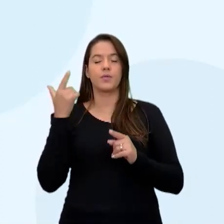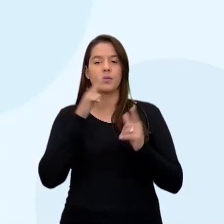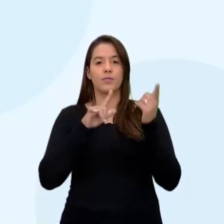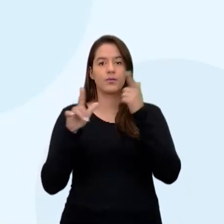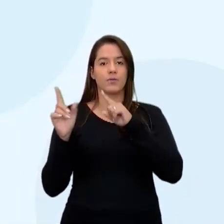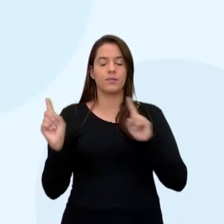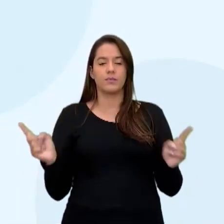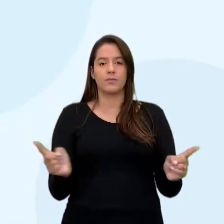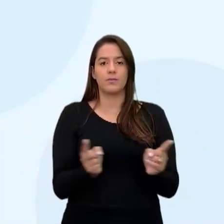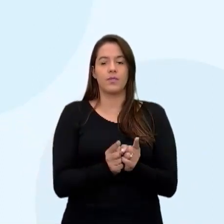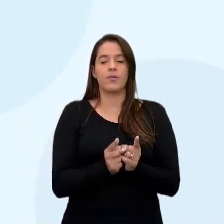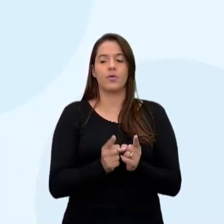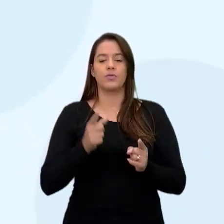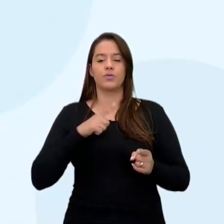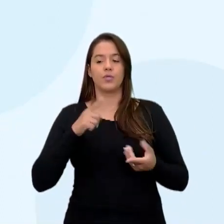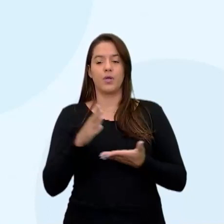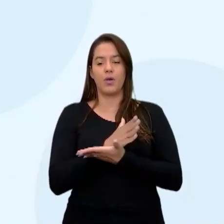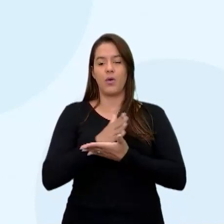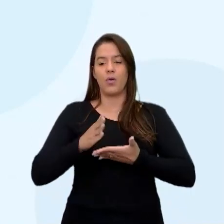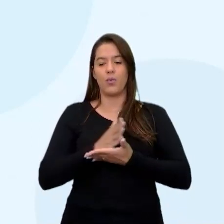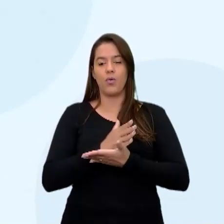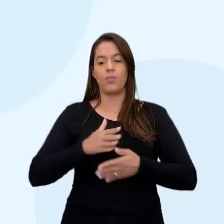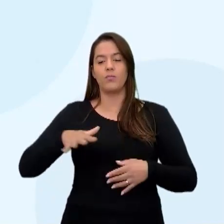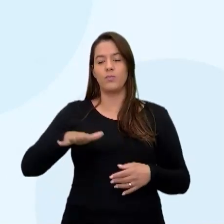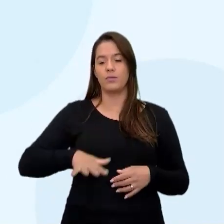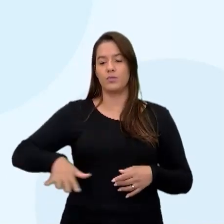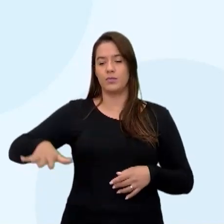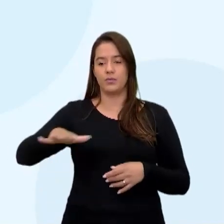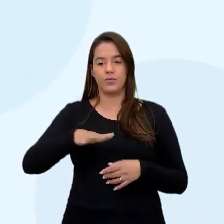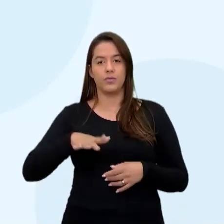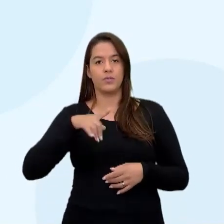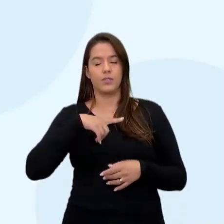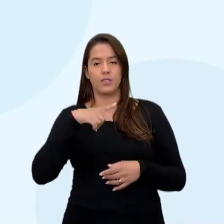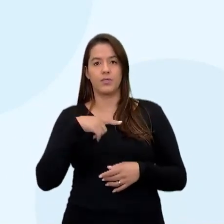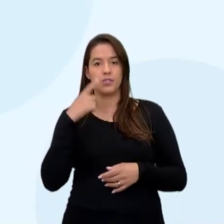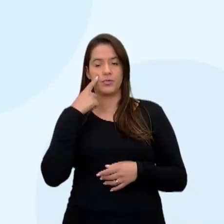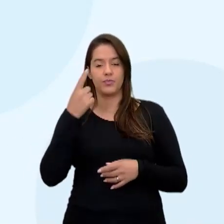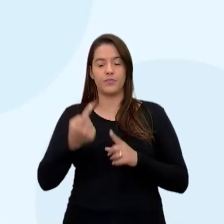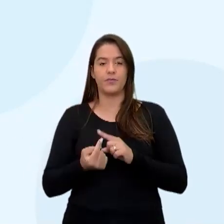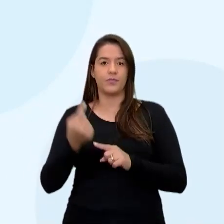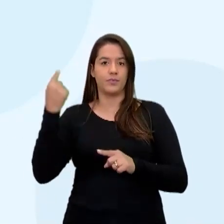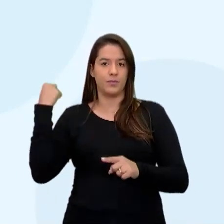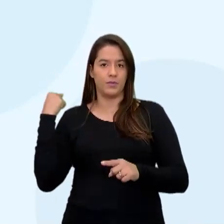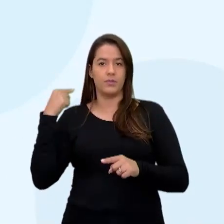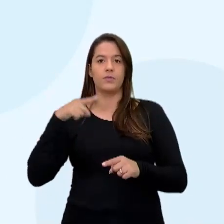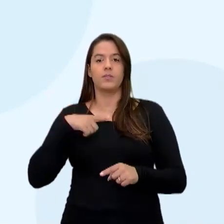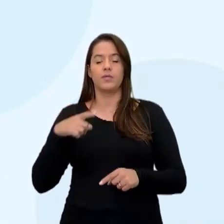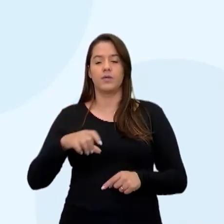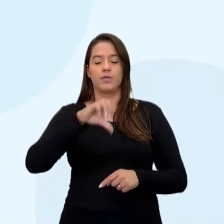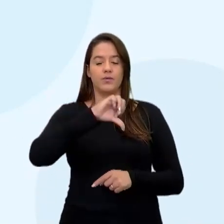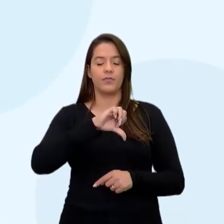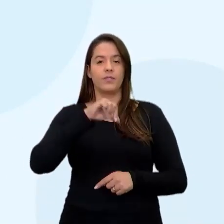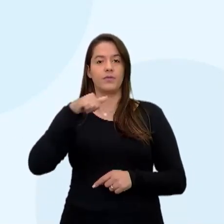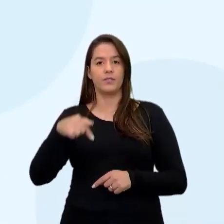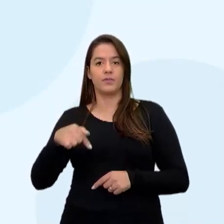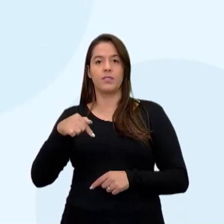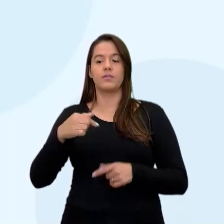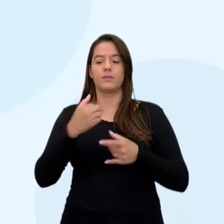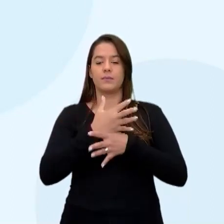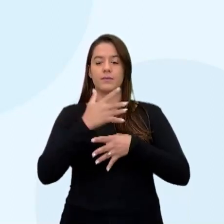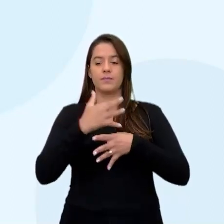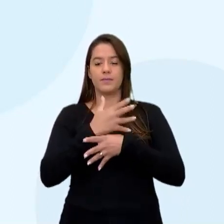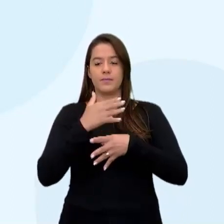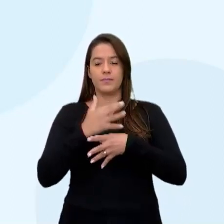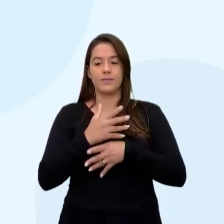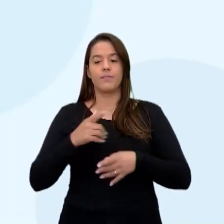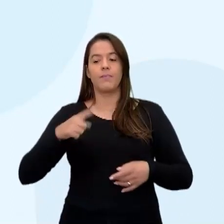em termos aí das regiões de influência das metrópoles, como a gente viu lá anteriormente. São 97 cidades